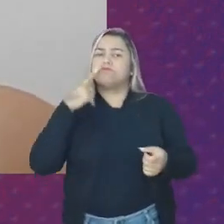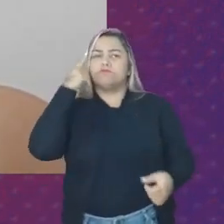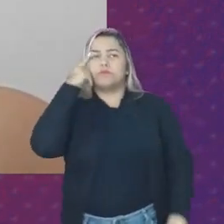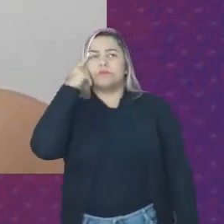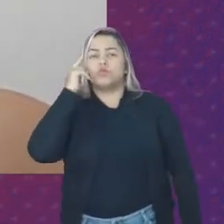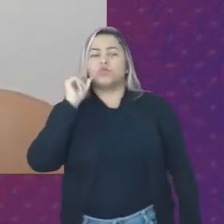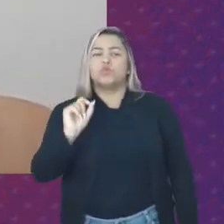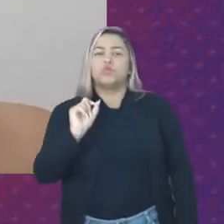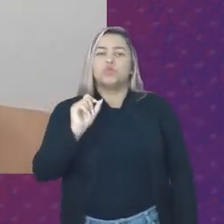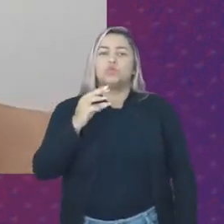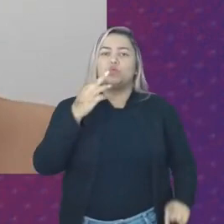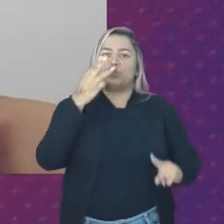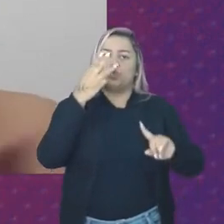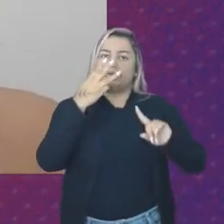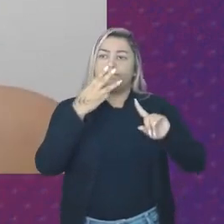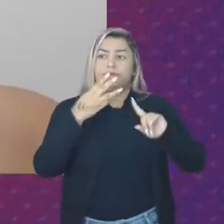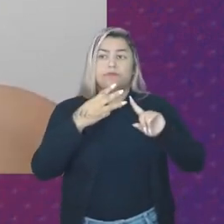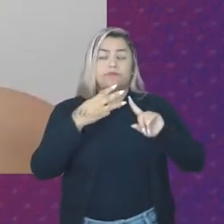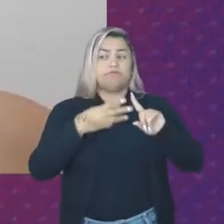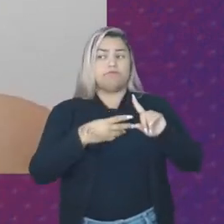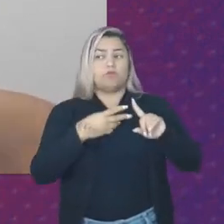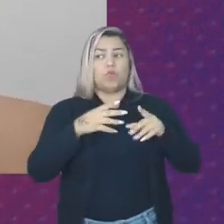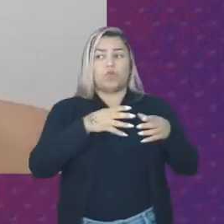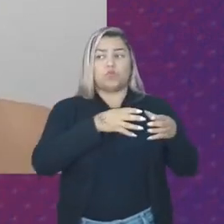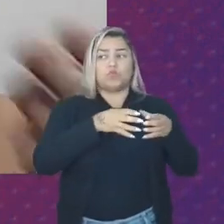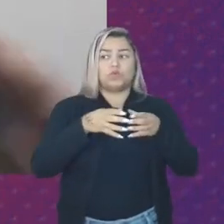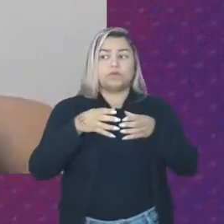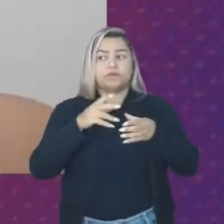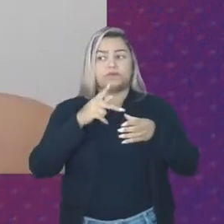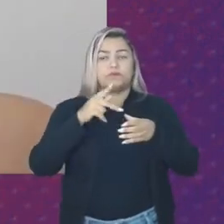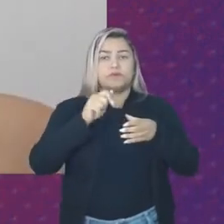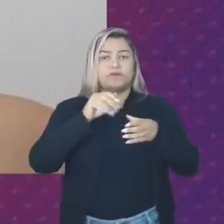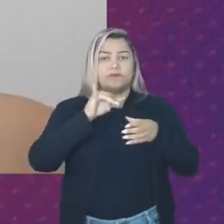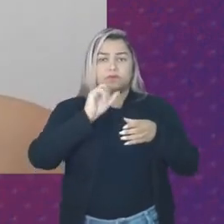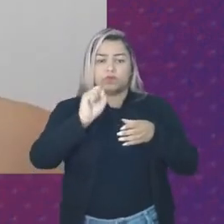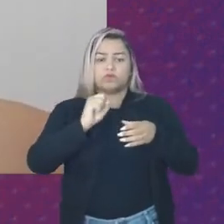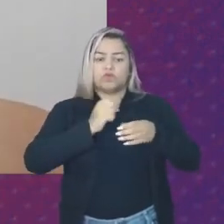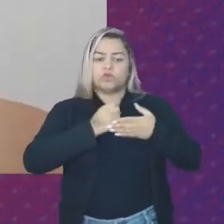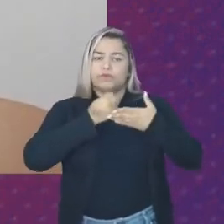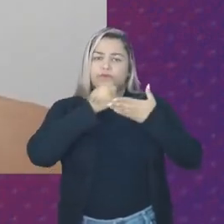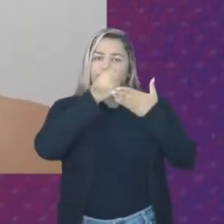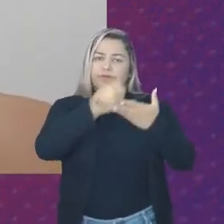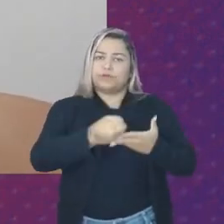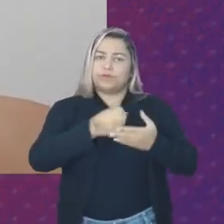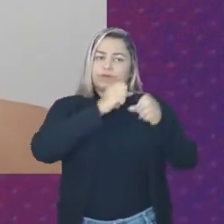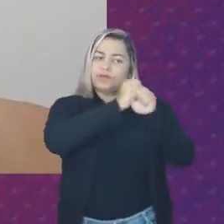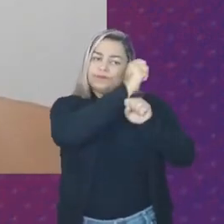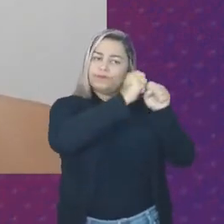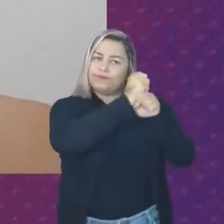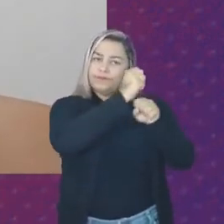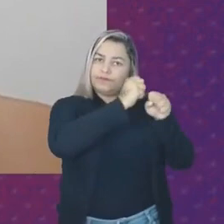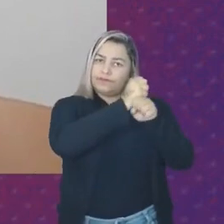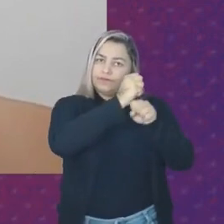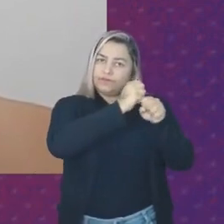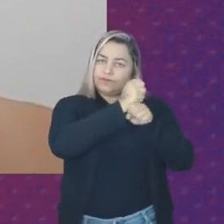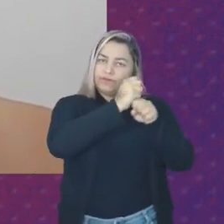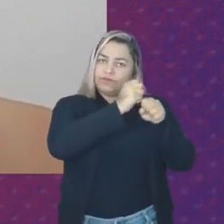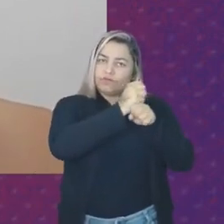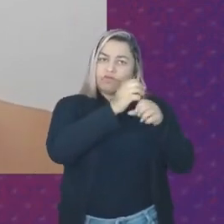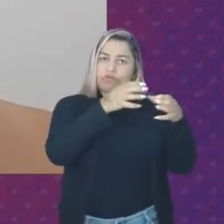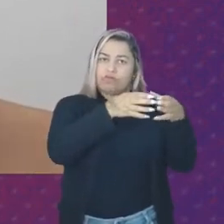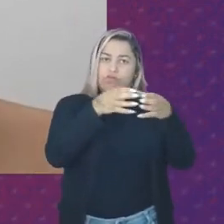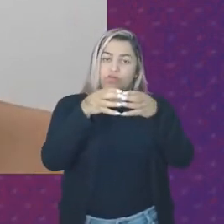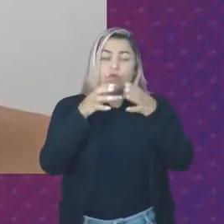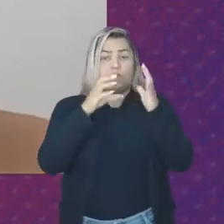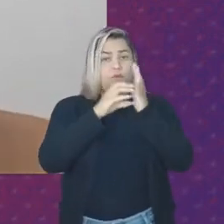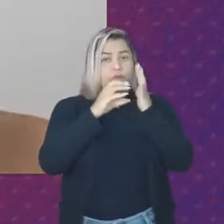cada um desses perfis e como eles se estruturam, como eles podem contribuir na construção de uma identidade de